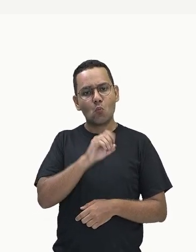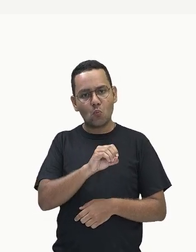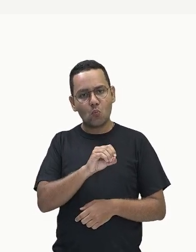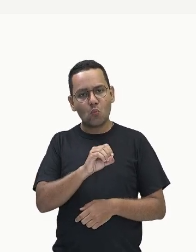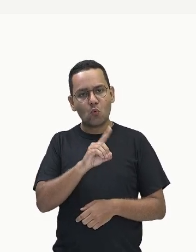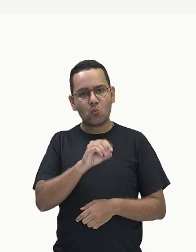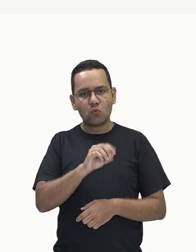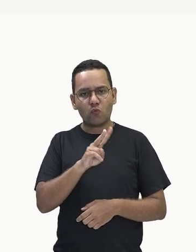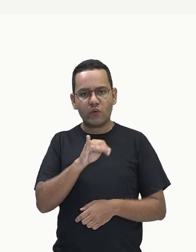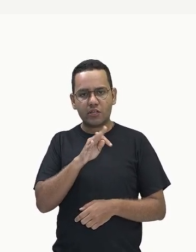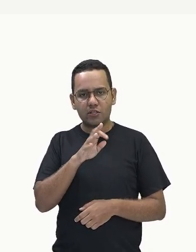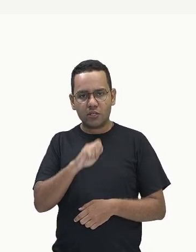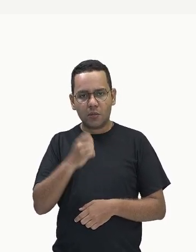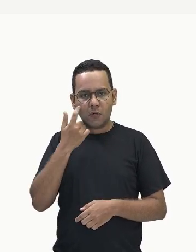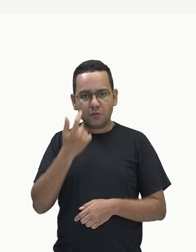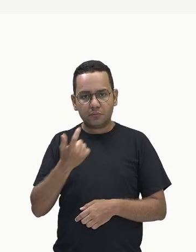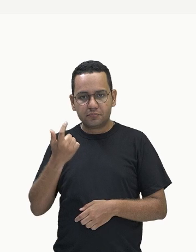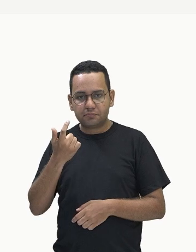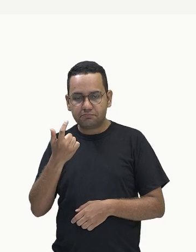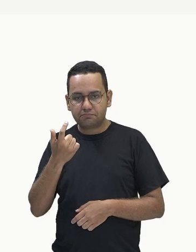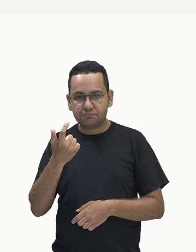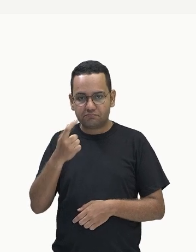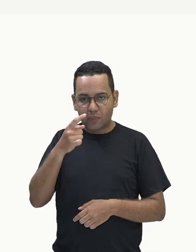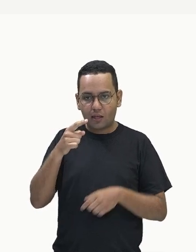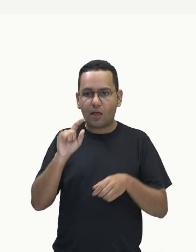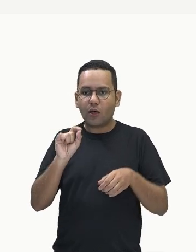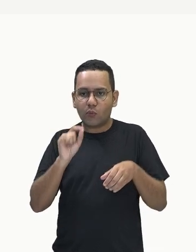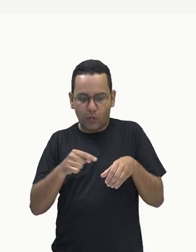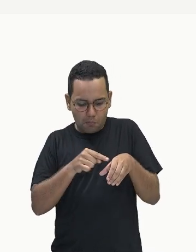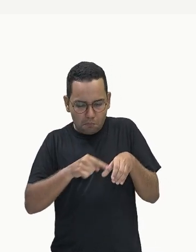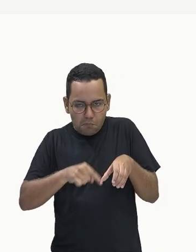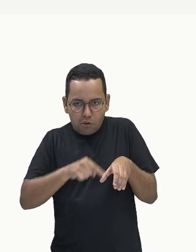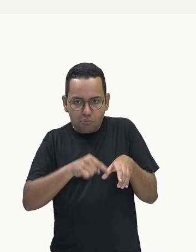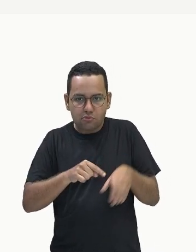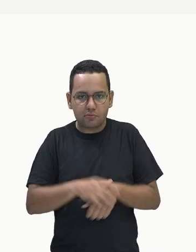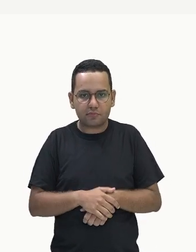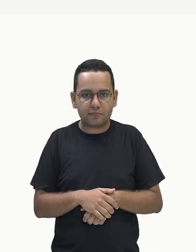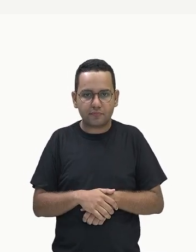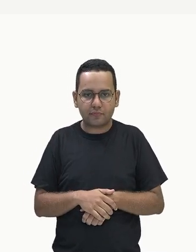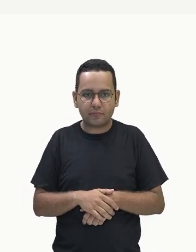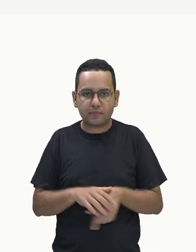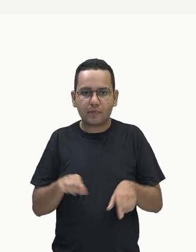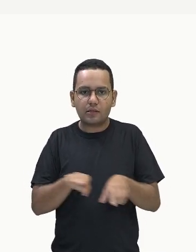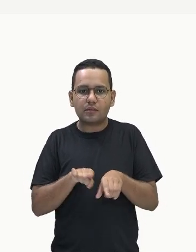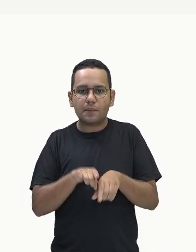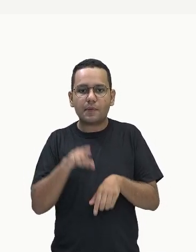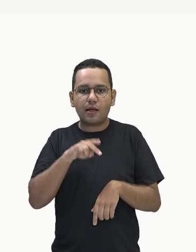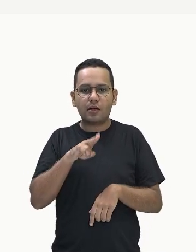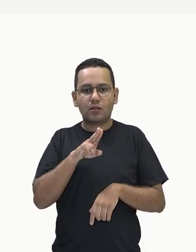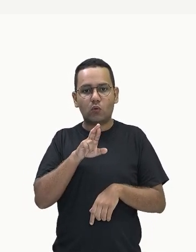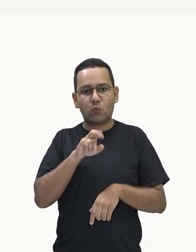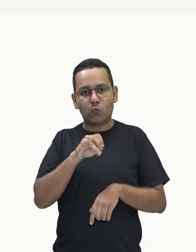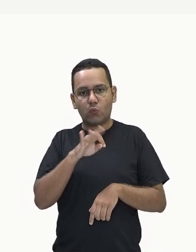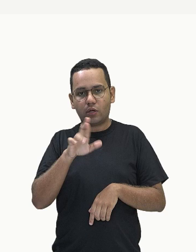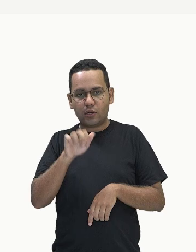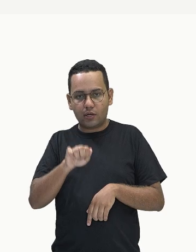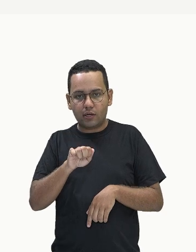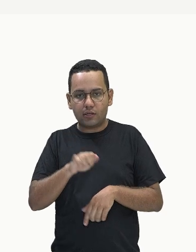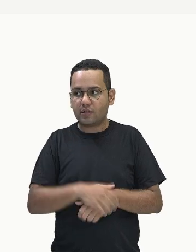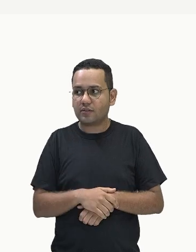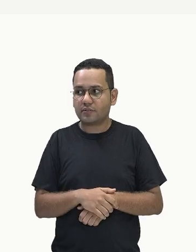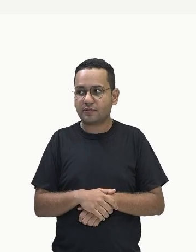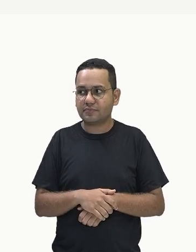aqui, próxima à abertura vaginal, certo? A abertura da uretra, que é um canal, né, é importante dizer, é